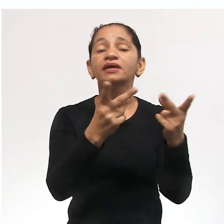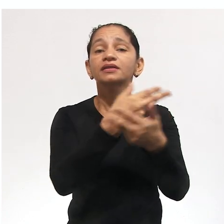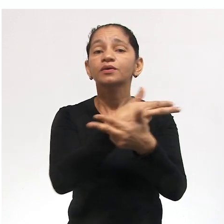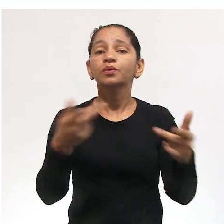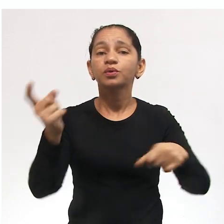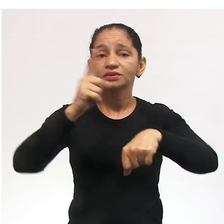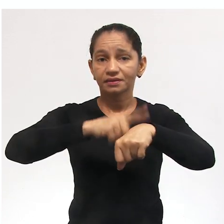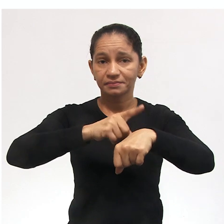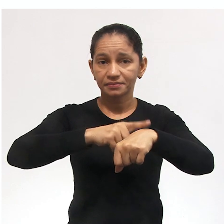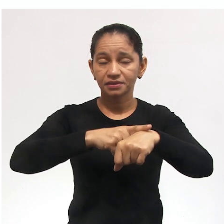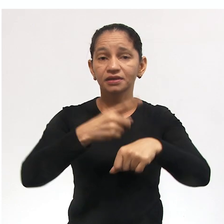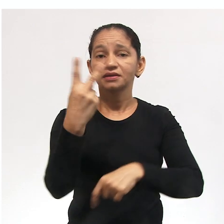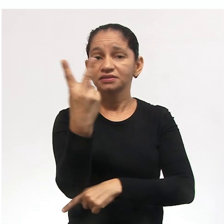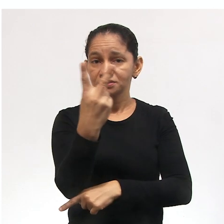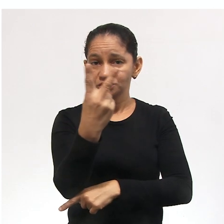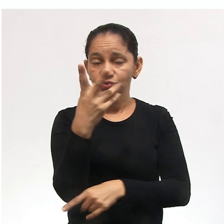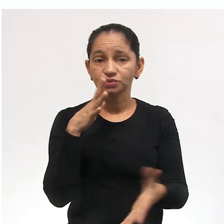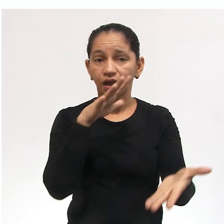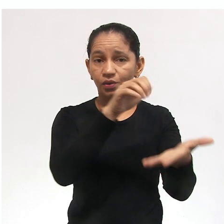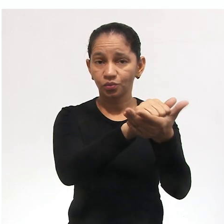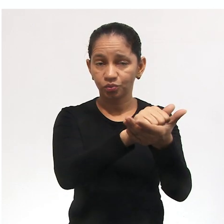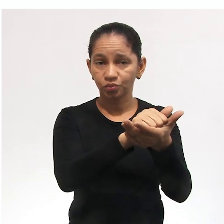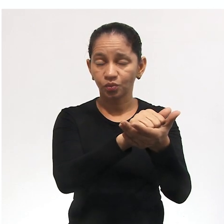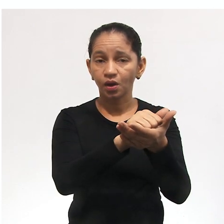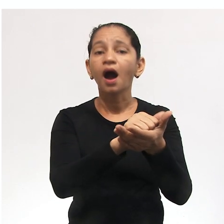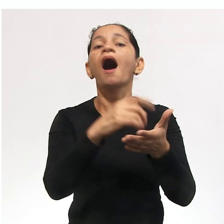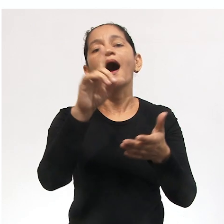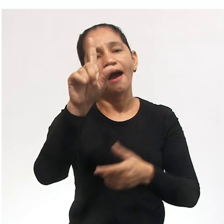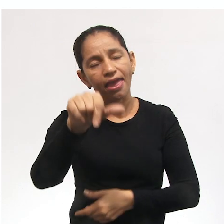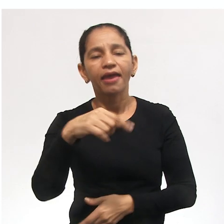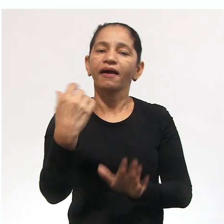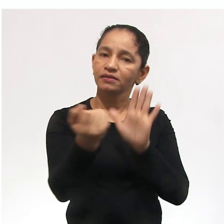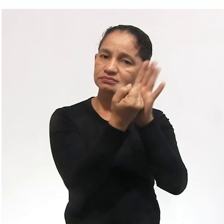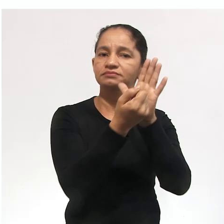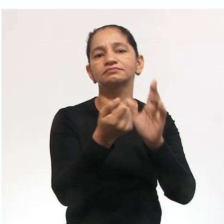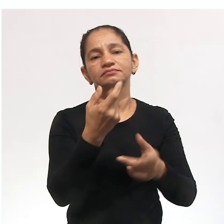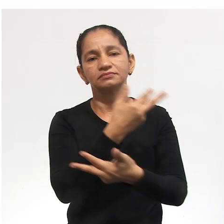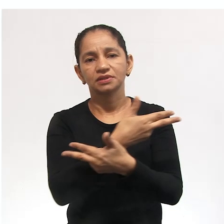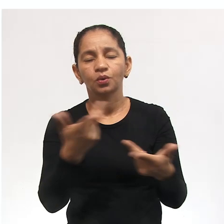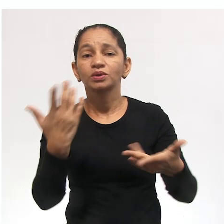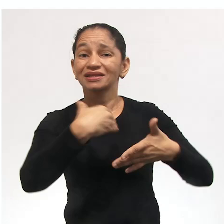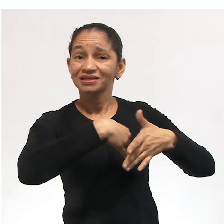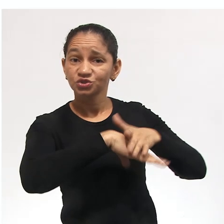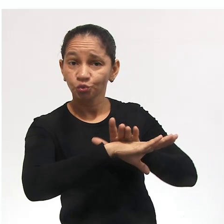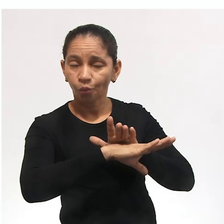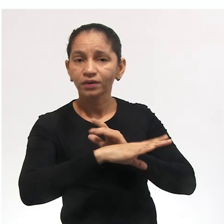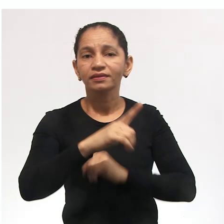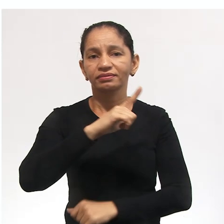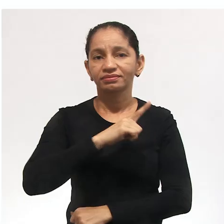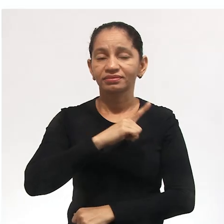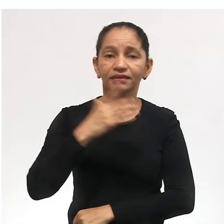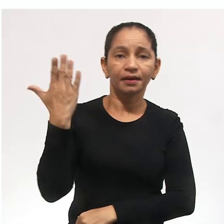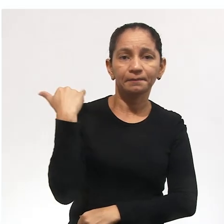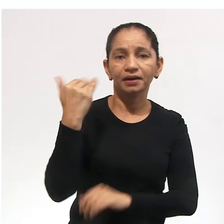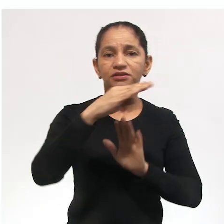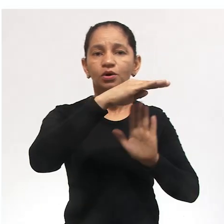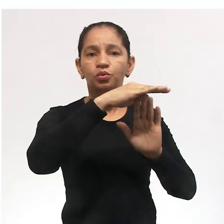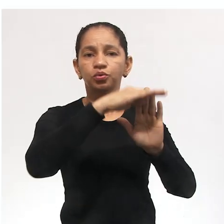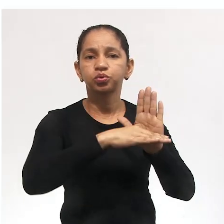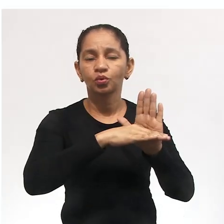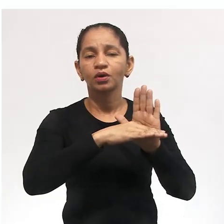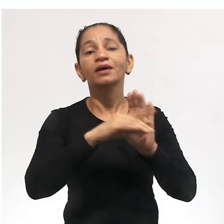ao reconhecimento desse custo das mercadorias, representando a baixa no estoque. Então, o estoque, lembra que o